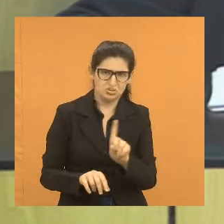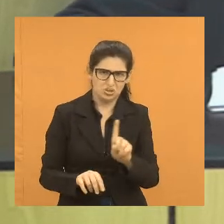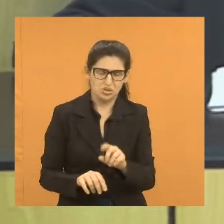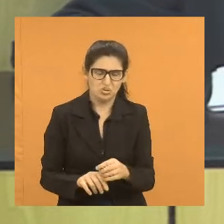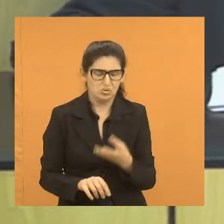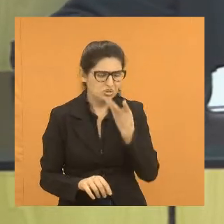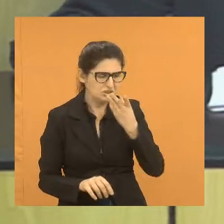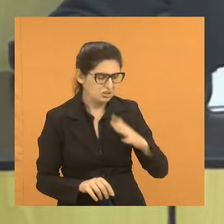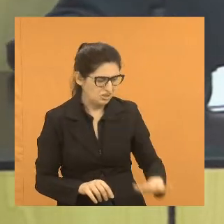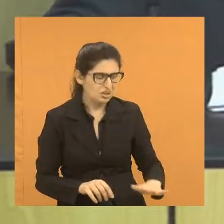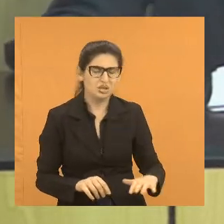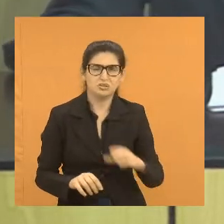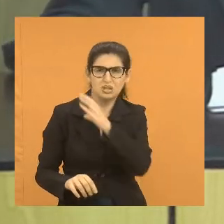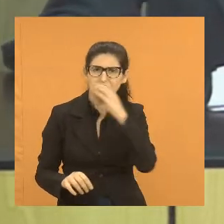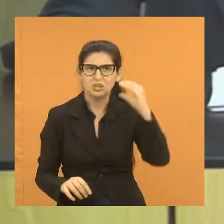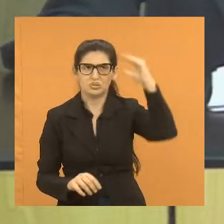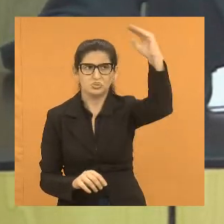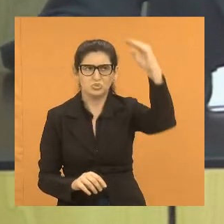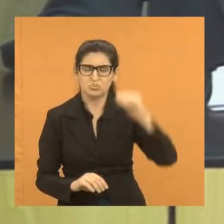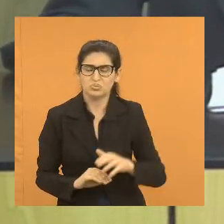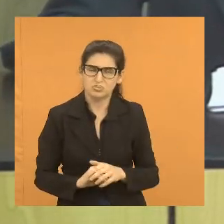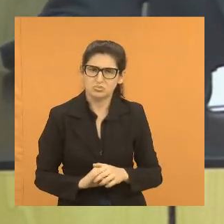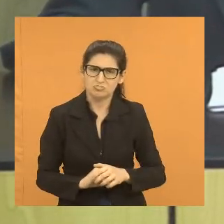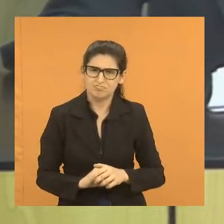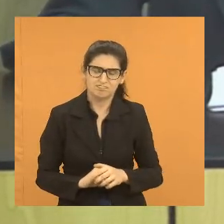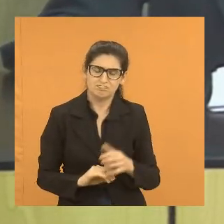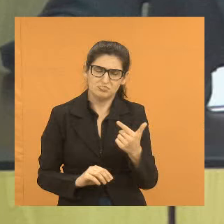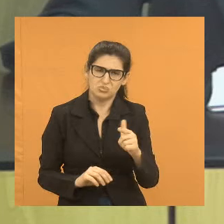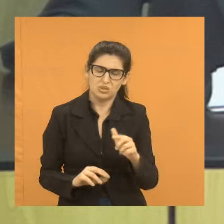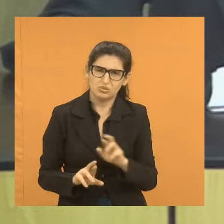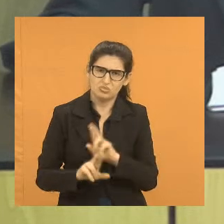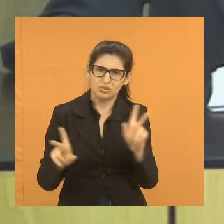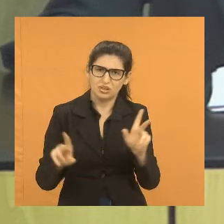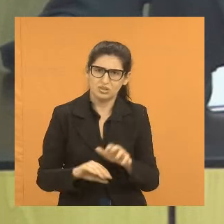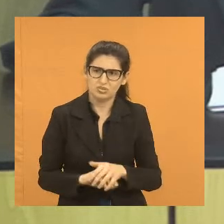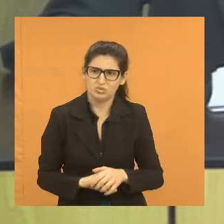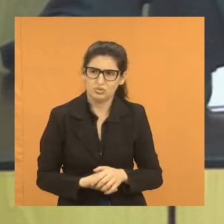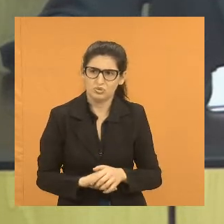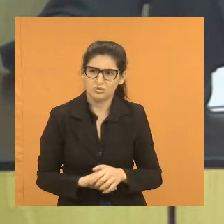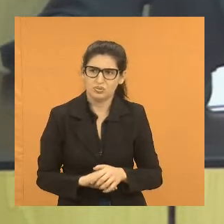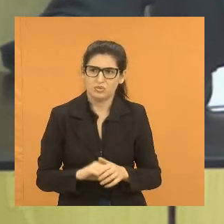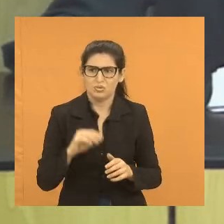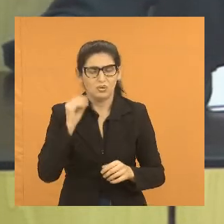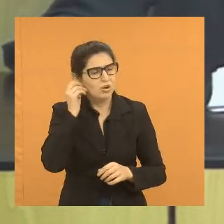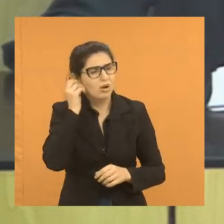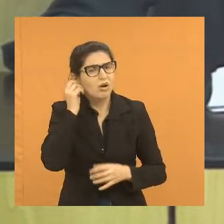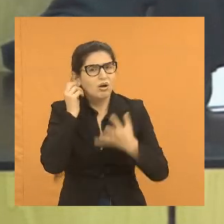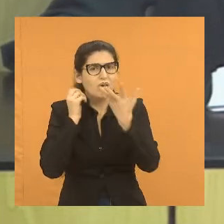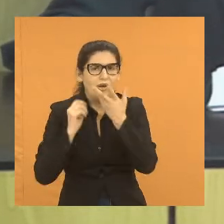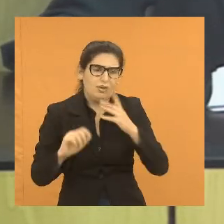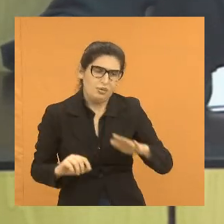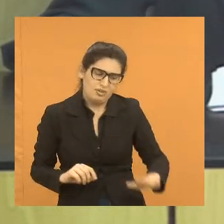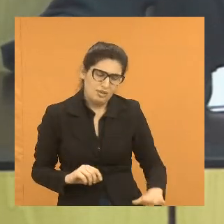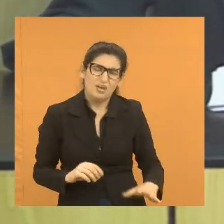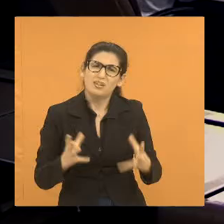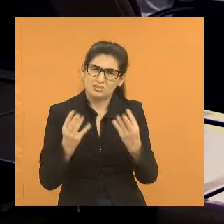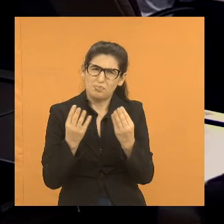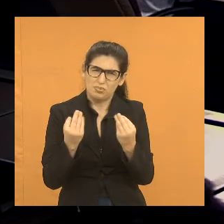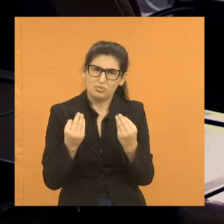adulto. A demanda nessas filas de infantil é muito, dona